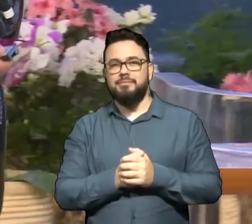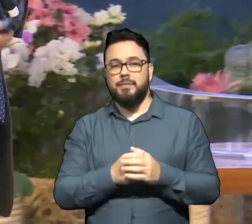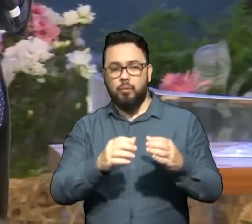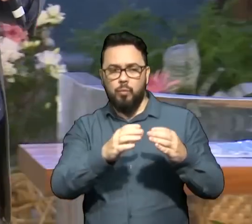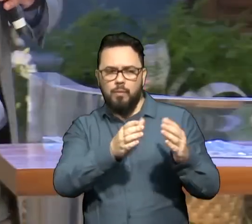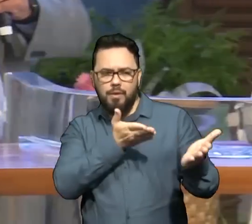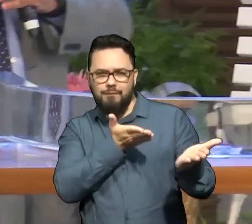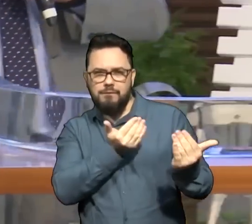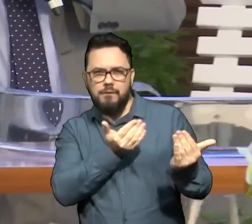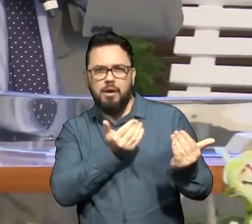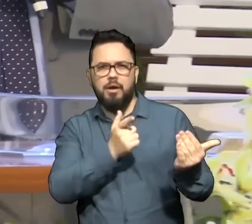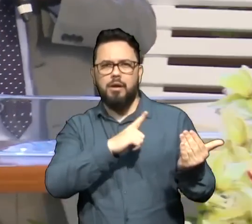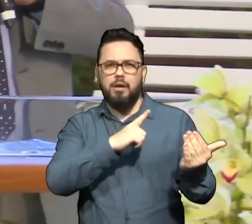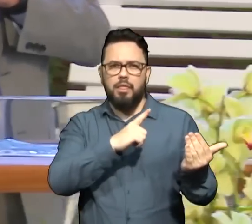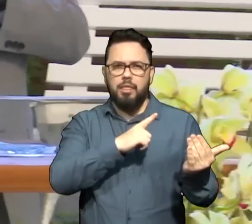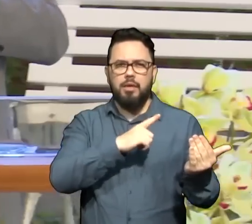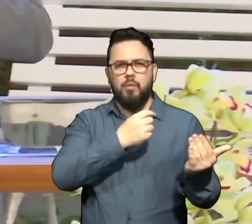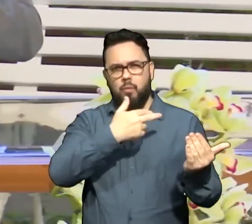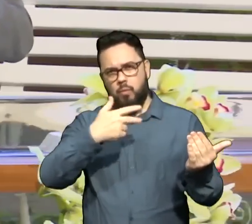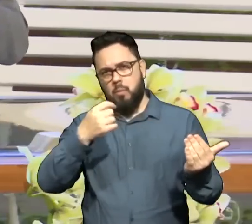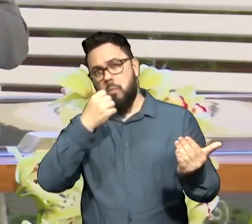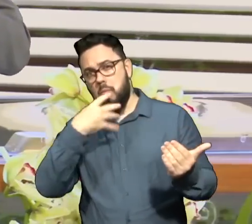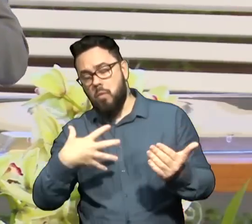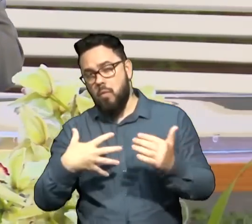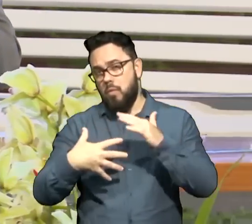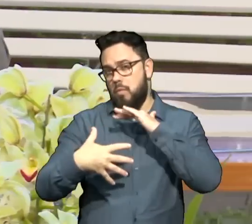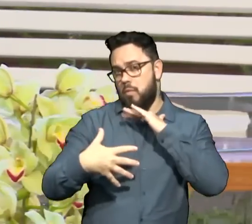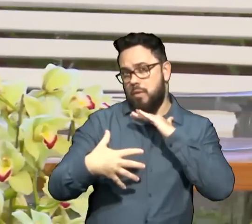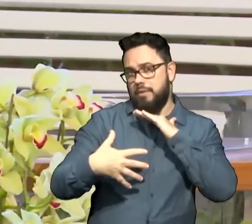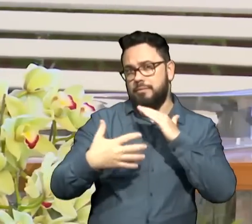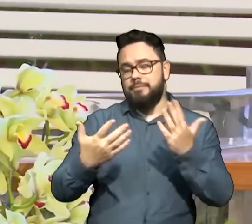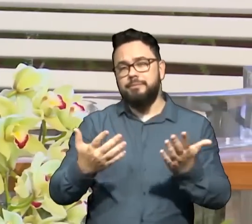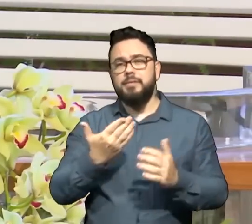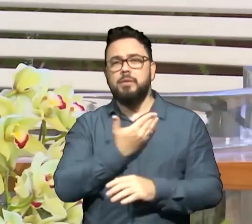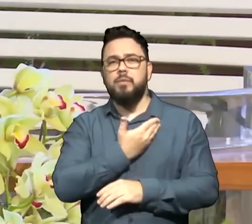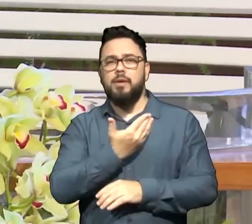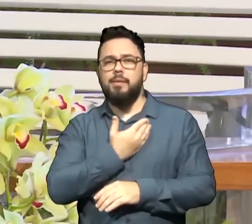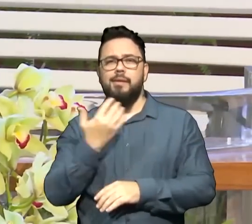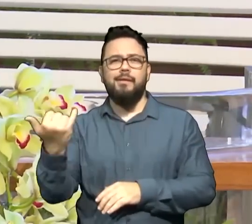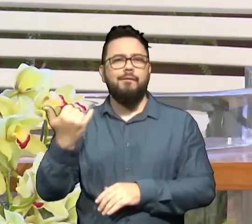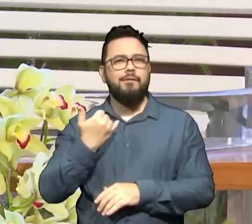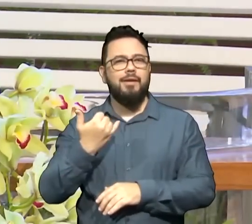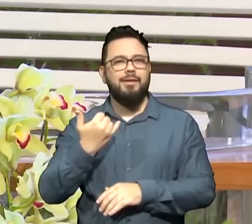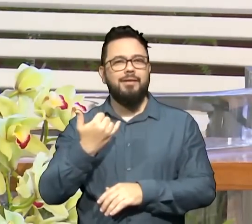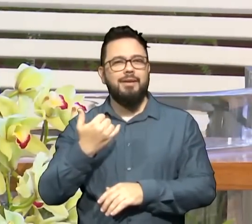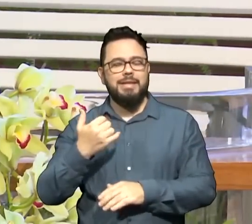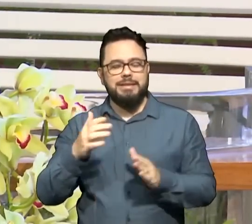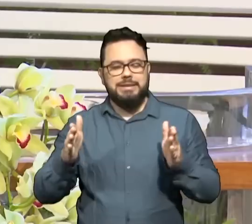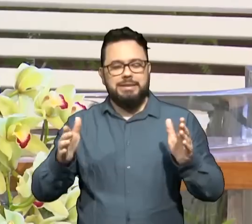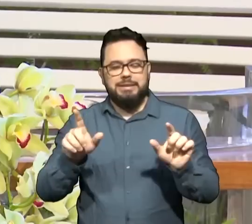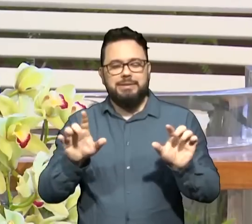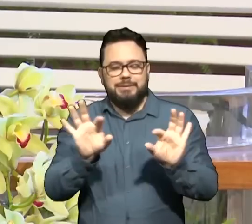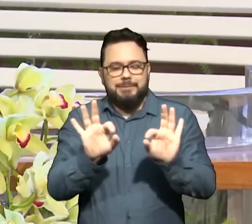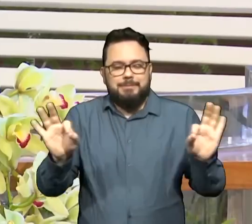tem vantagens e desvantagens você sabe que um amigo meu dizia que o problema está nas pontas